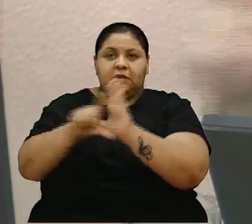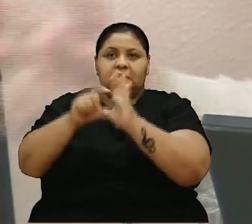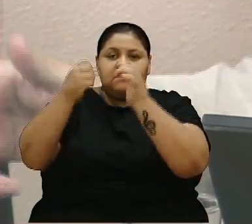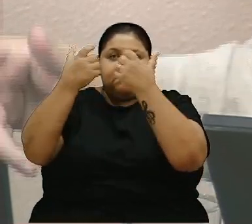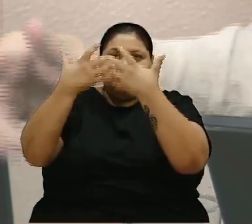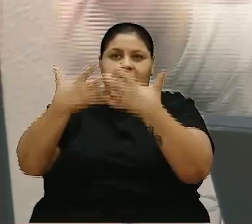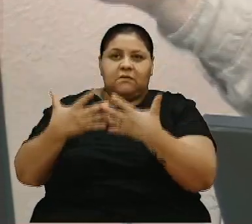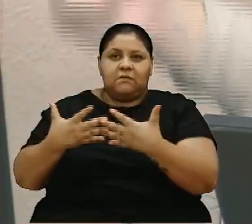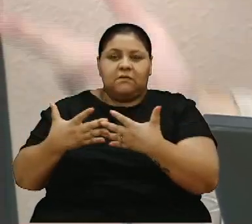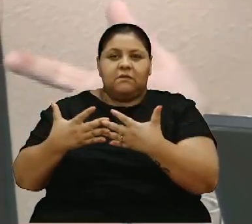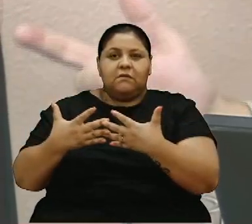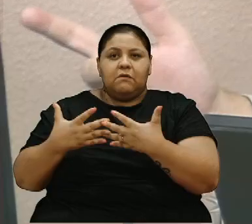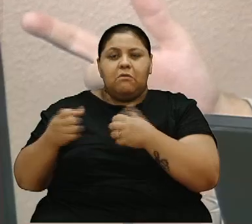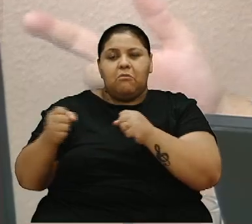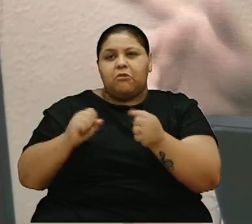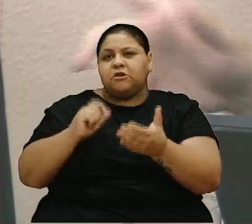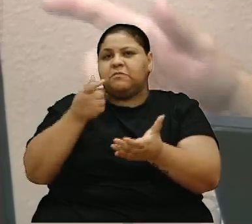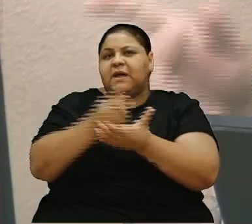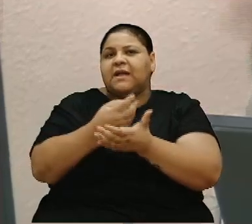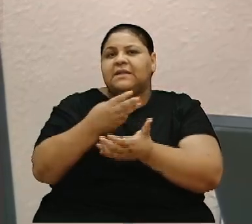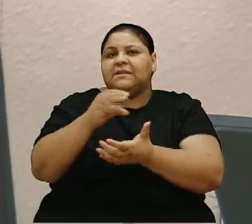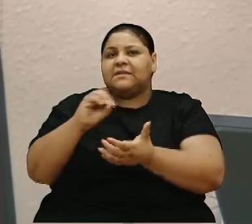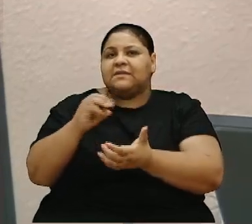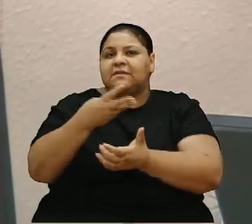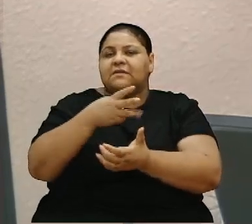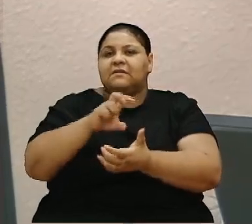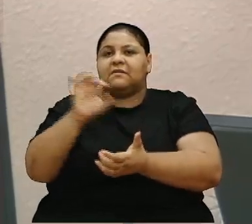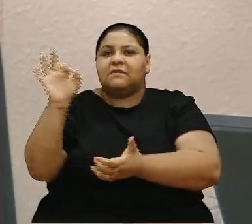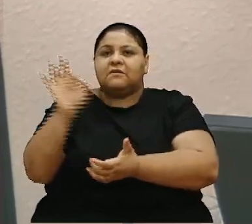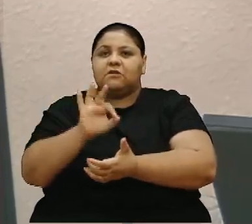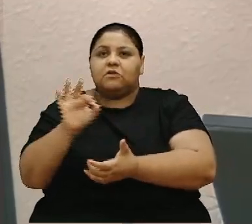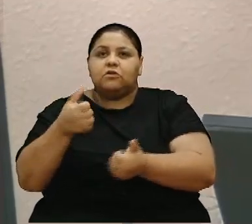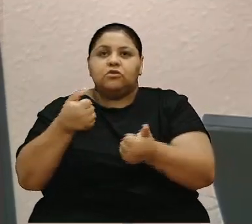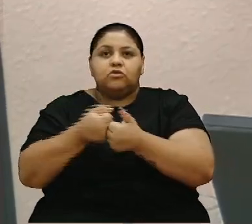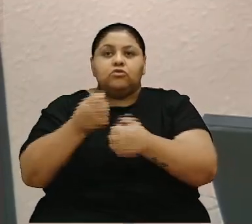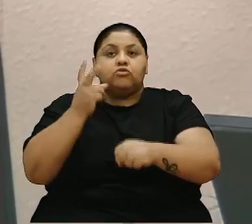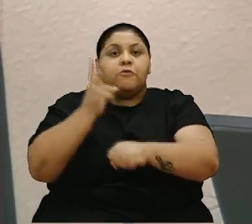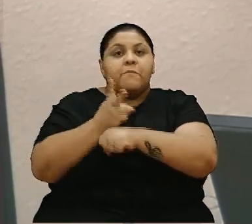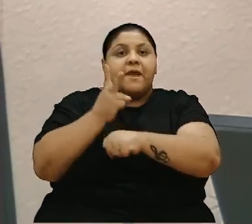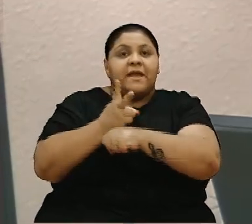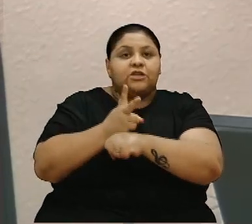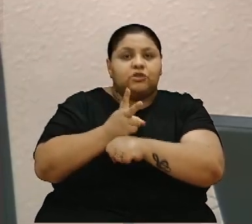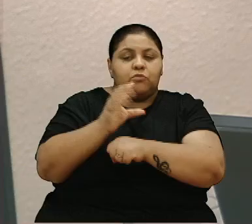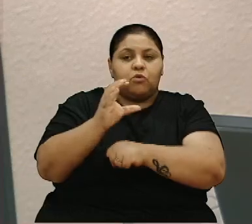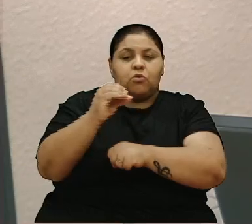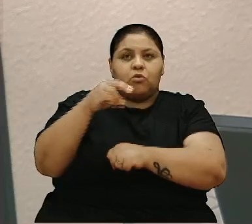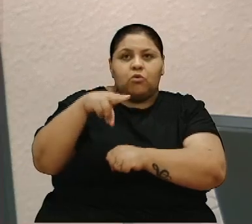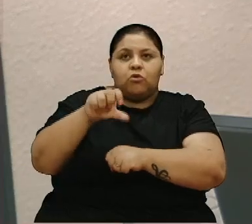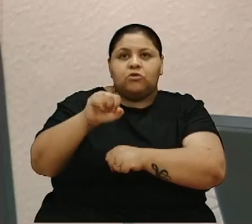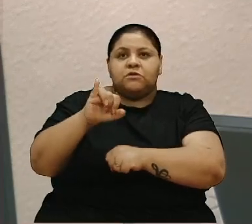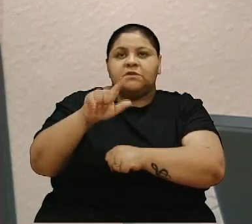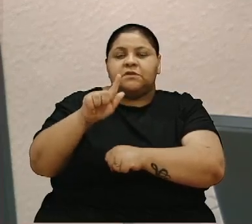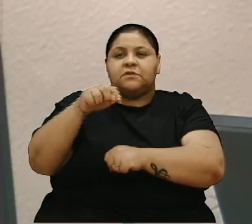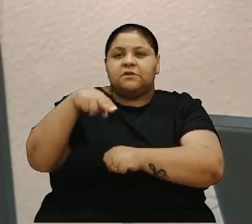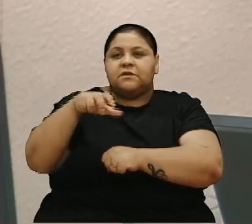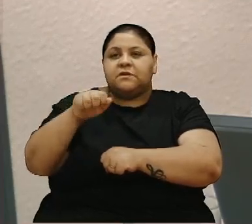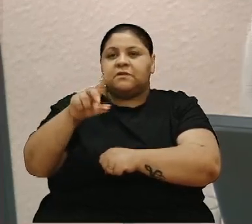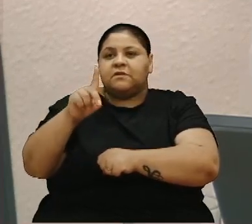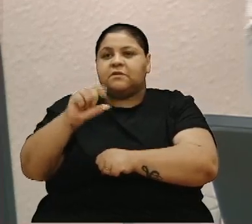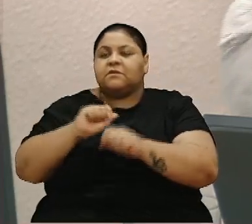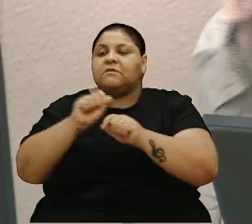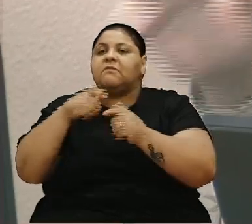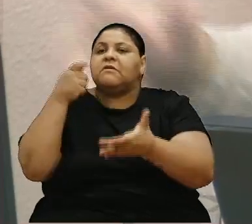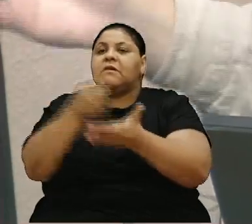até 30%, 35% da nossa renda através de empréstimos consignados. E para quem poderia contratar esse empréstimo consignado? Aqui